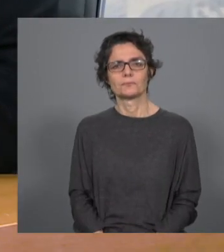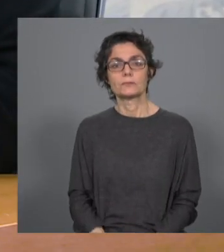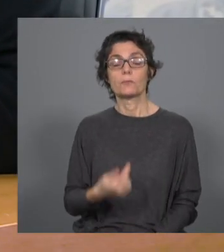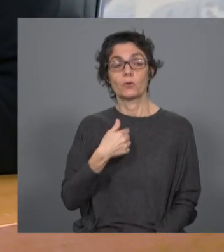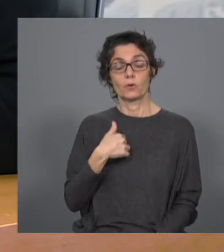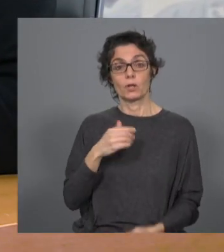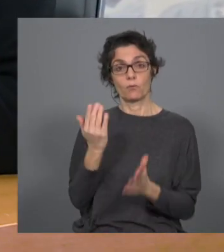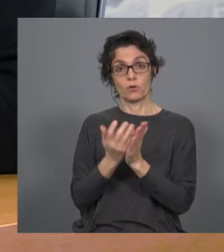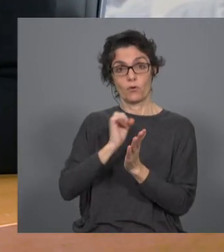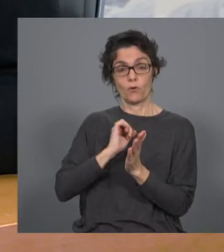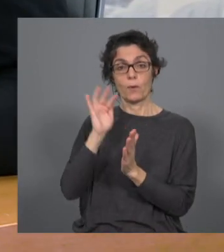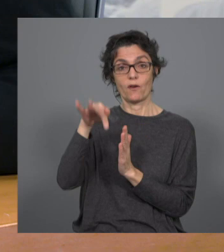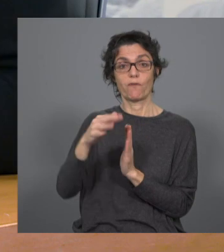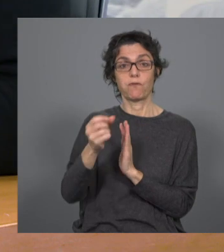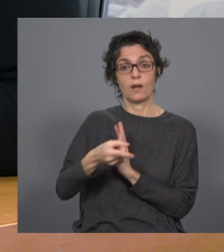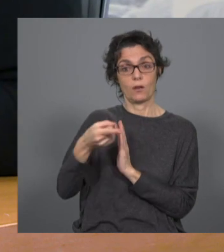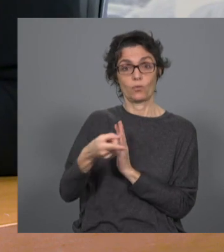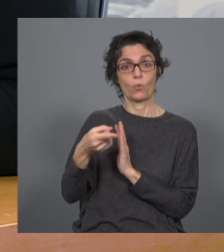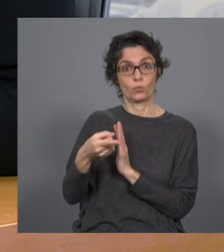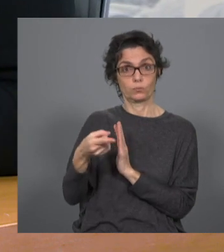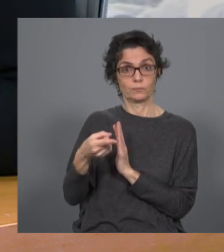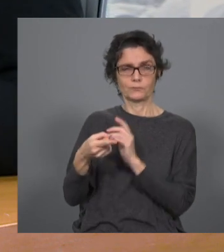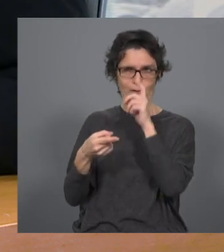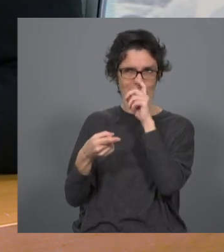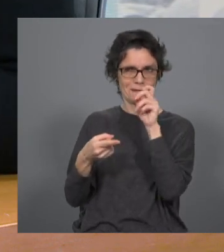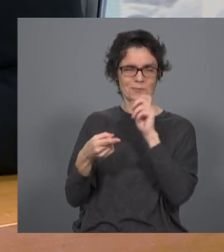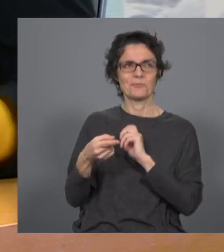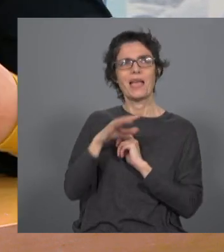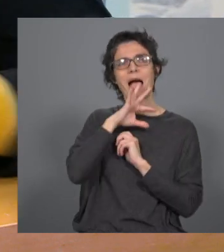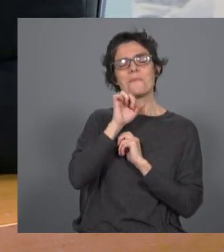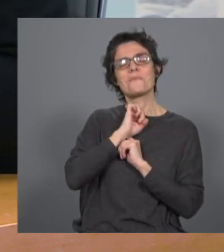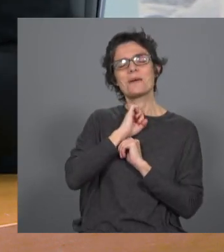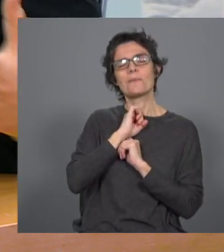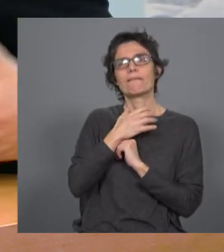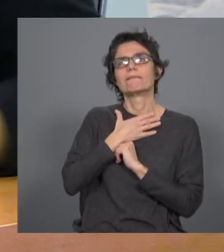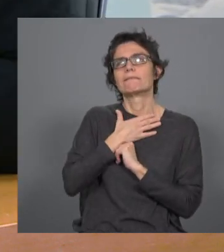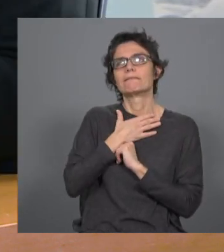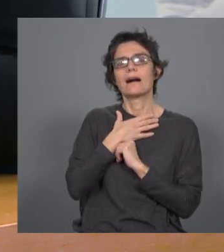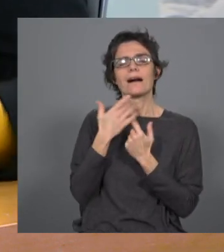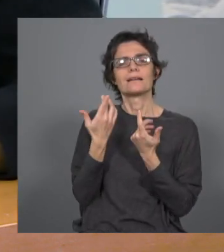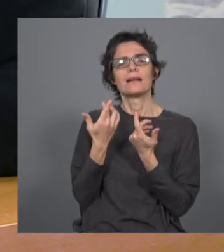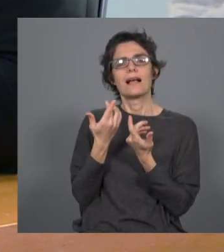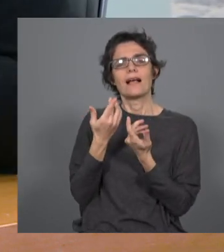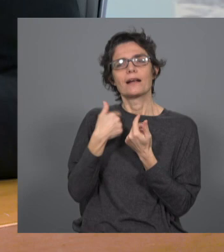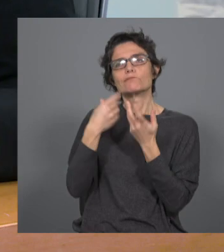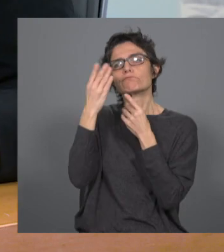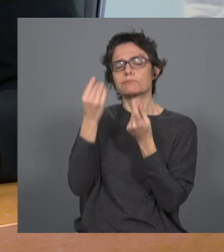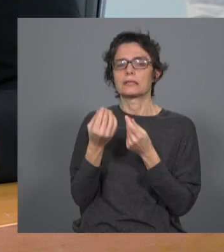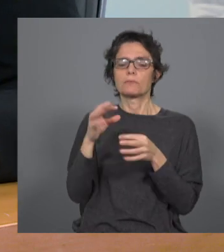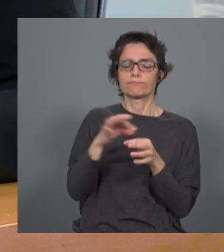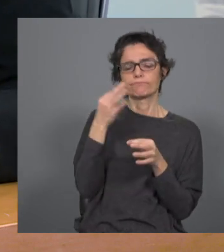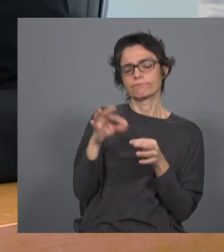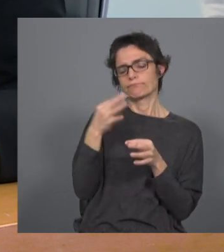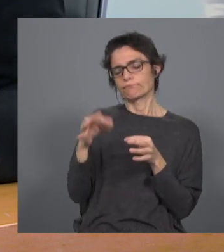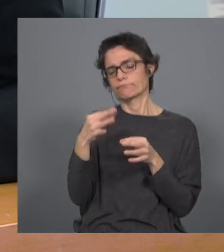ano e a minha mãe gostava que eu aprendesse os serviços de casa, a costurar, para depois ficar com